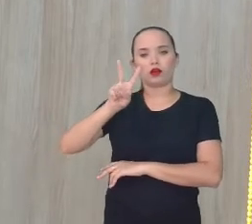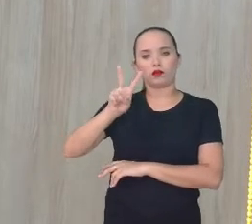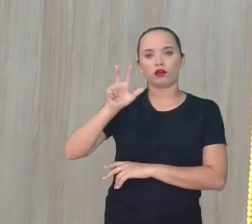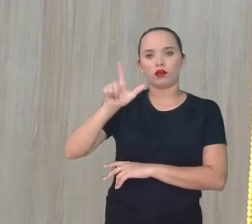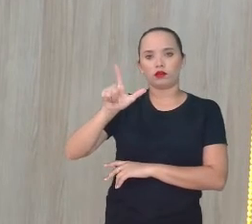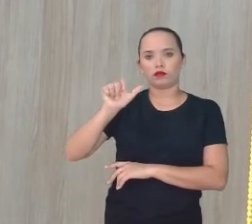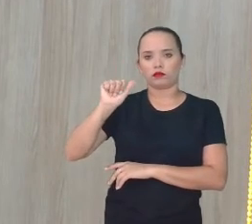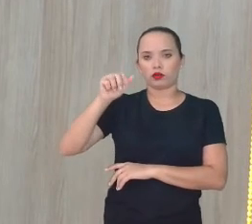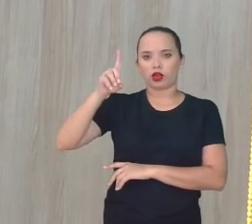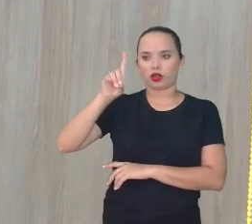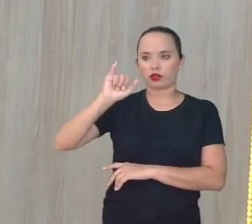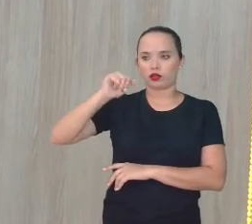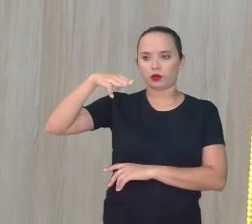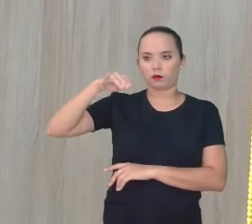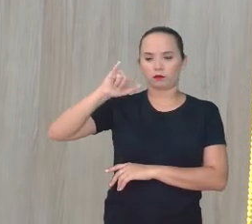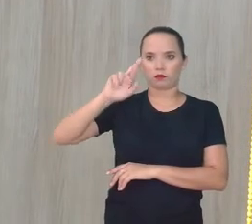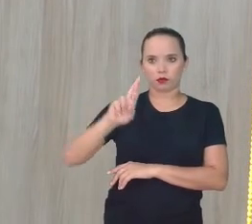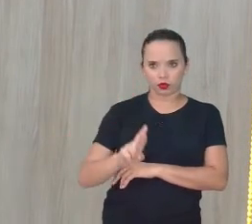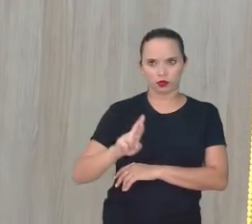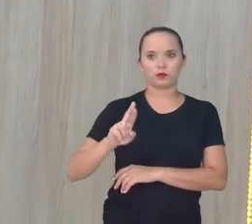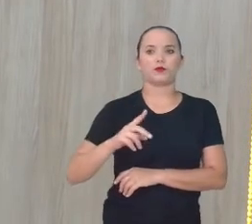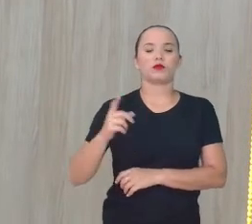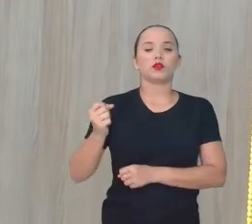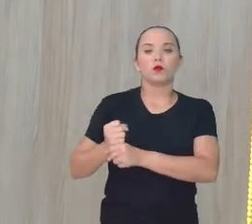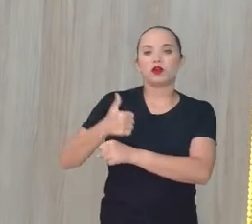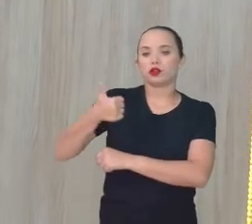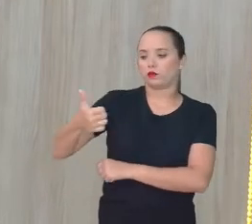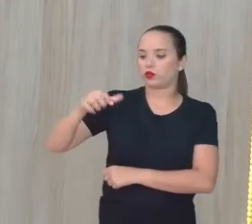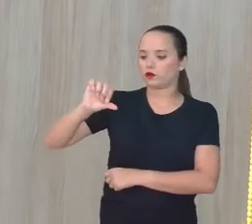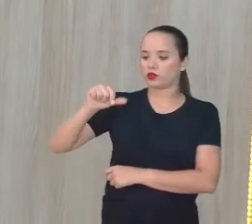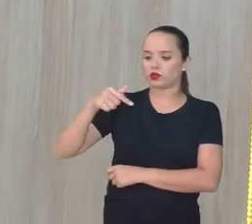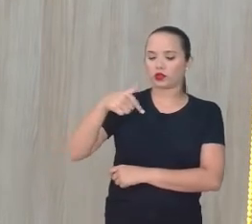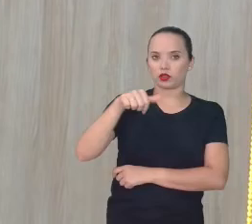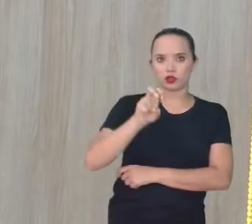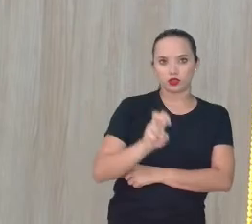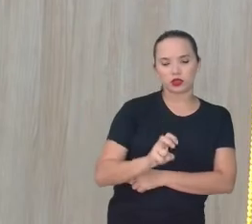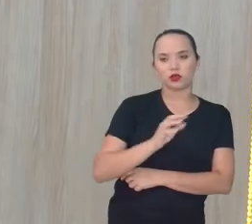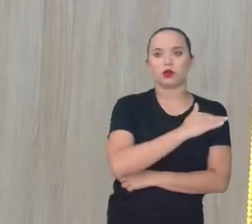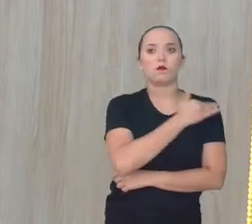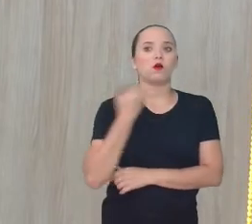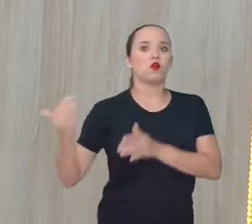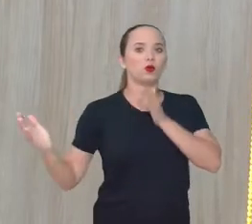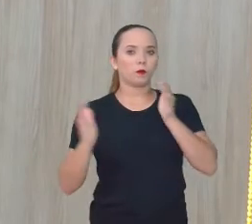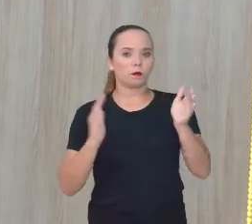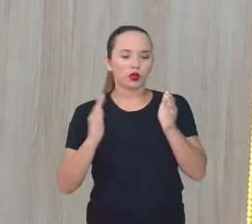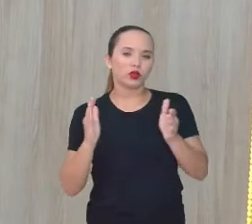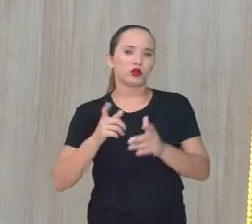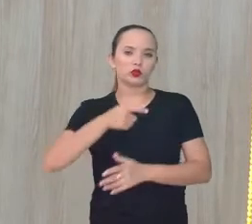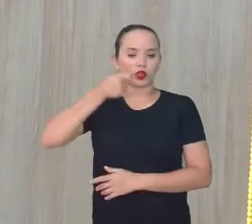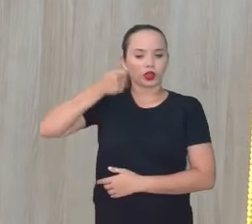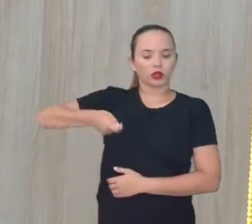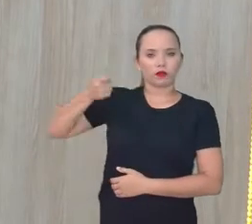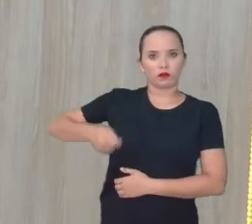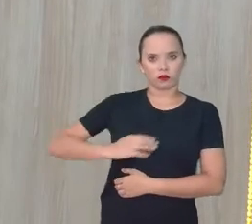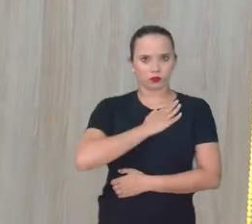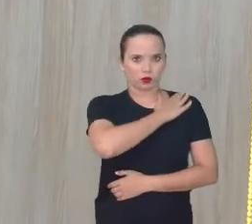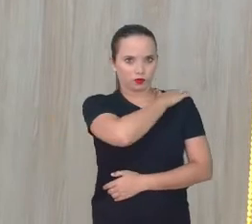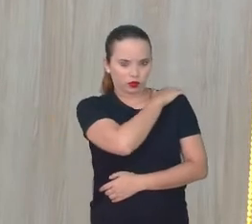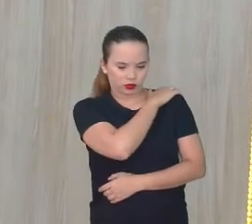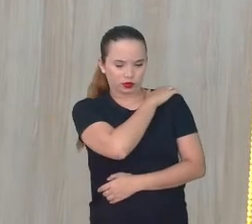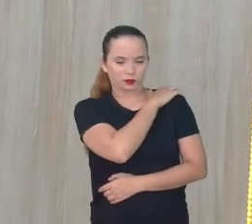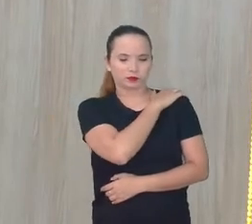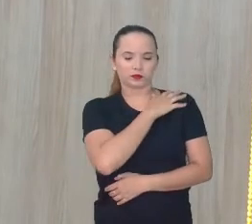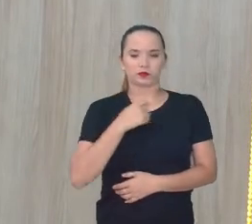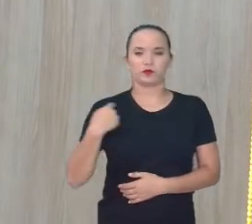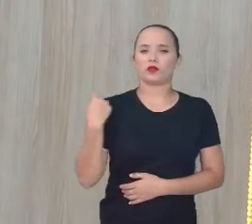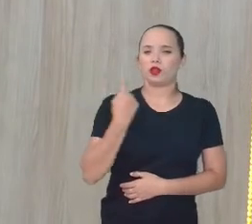foi morto em 1975 durante o período da ditadura militar. E a gente vê recentemente